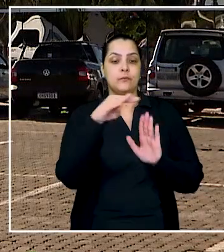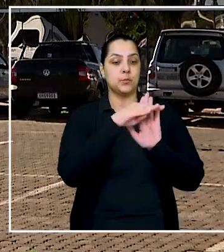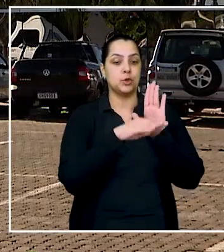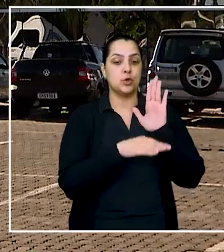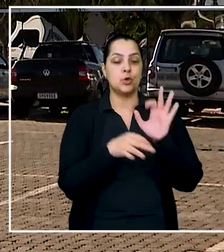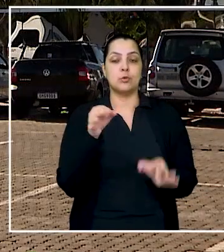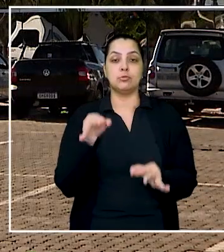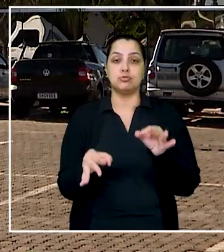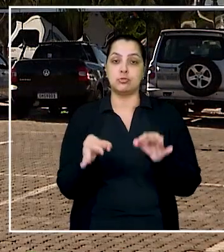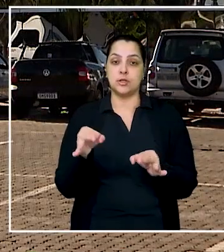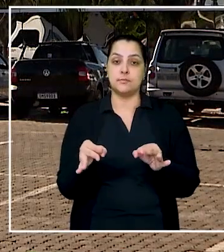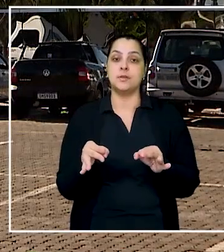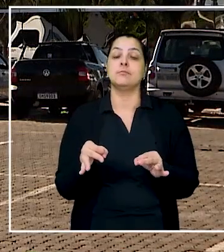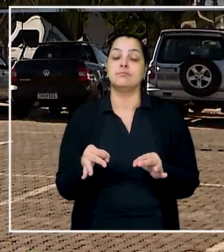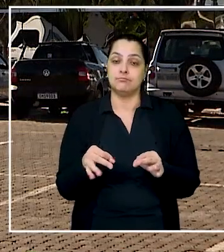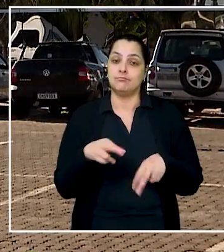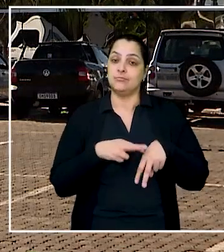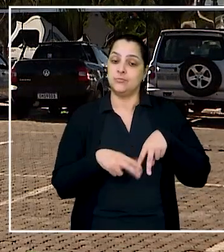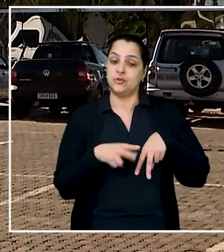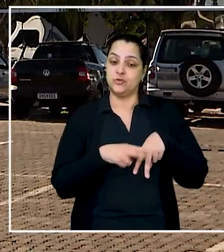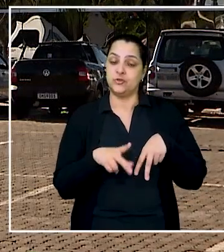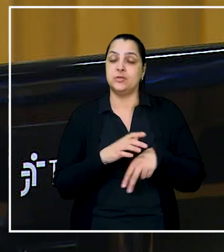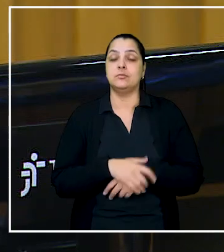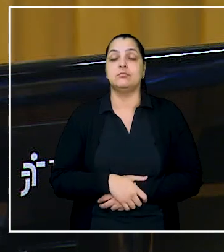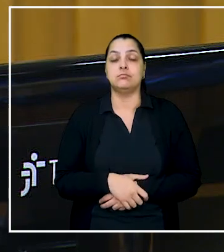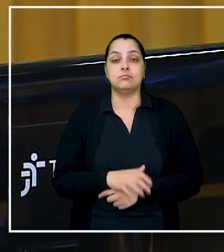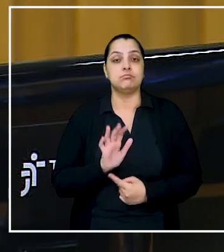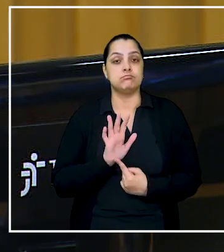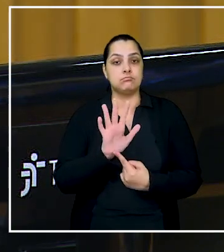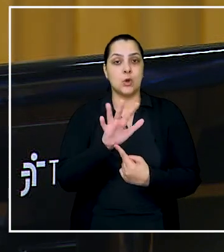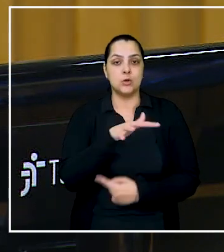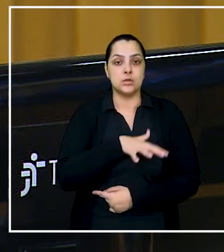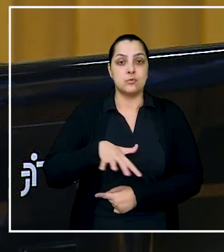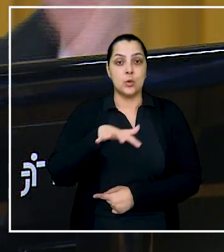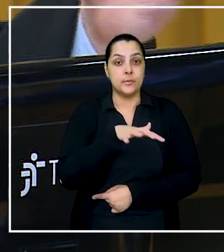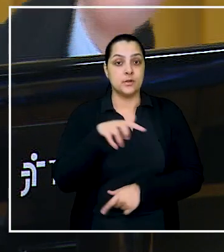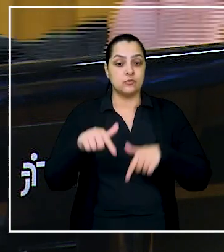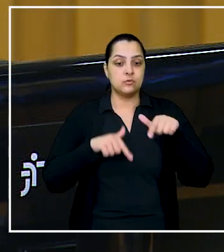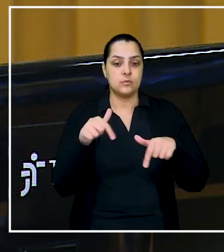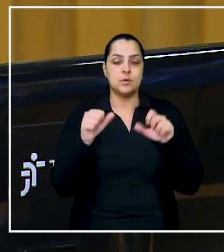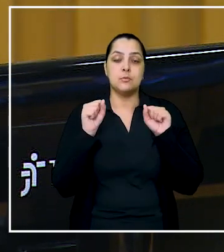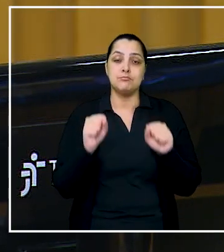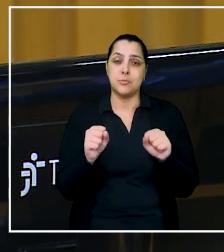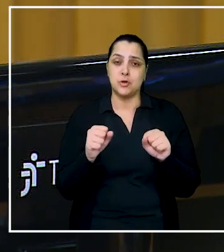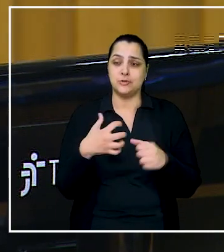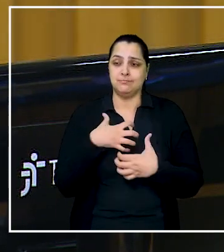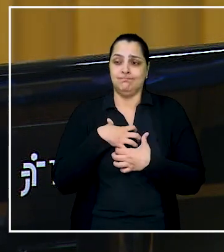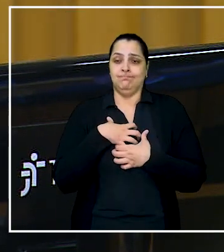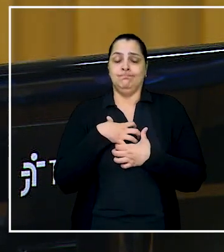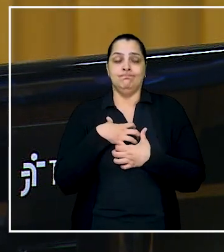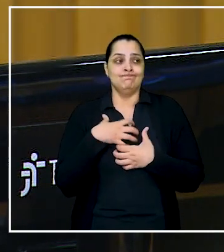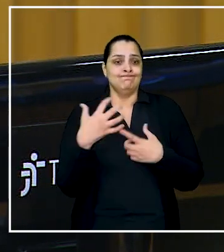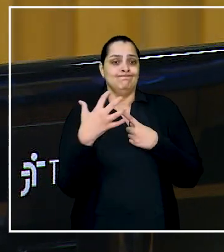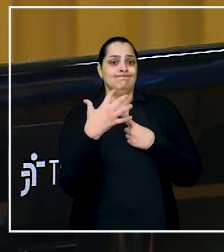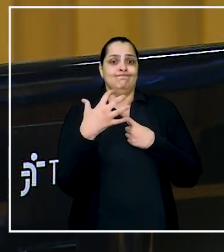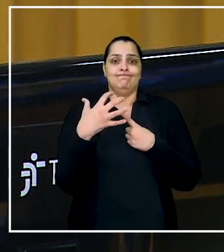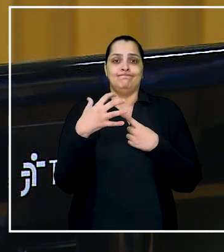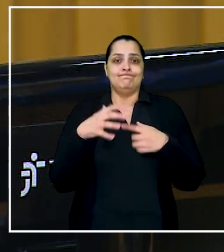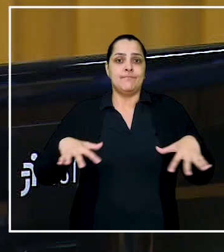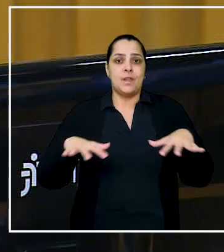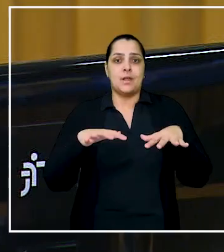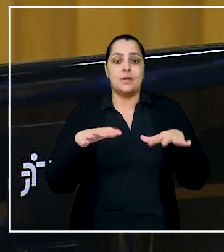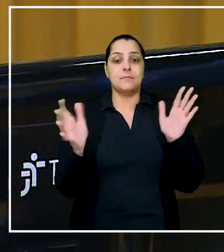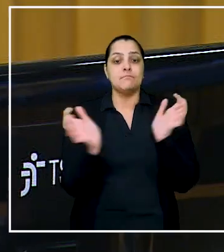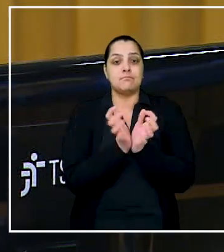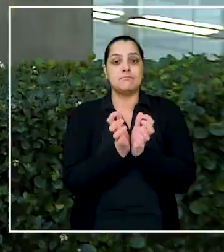o protocolo para julgamento com perspectiva de gênero, que demonstra como o ambiente de trabalho pode ser hostil e